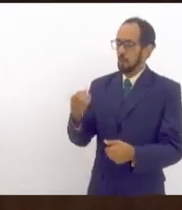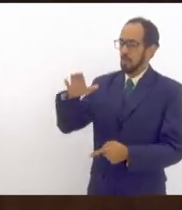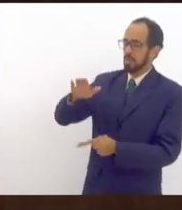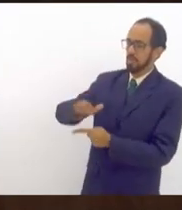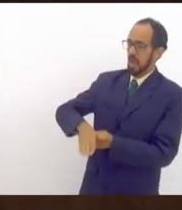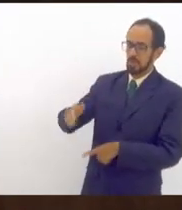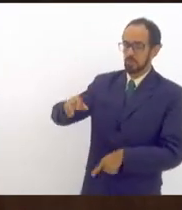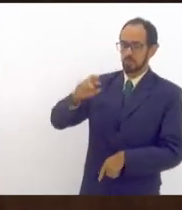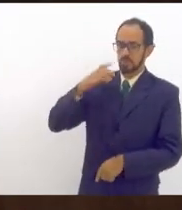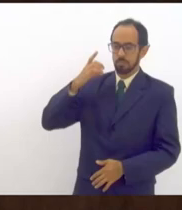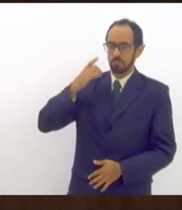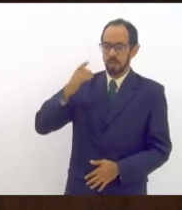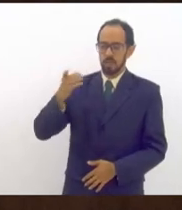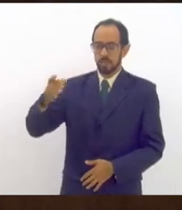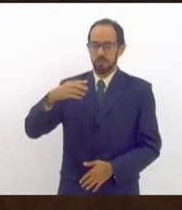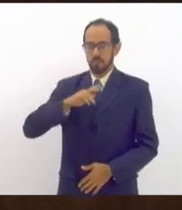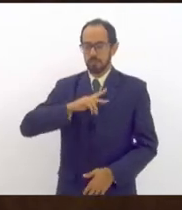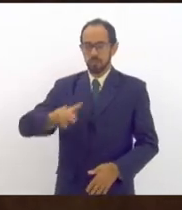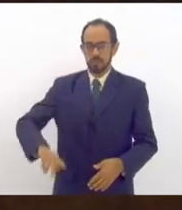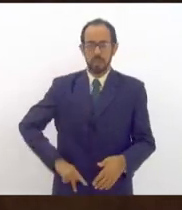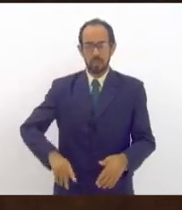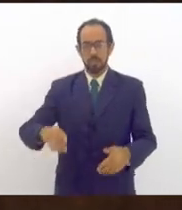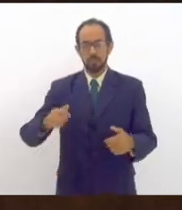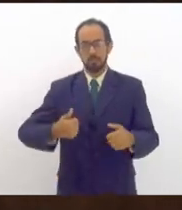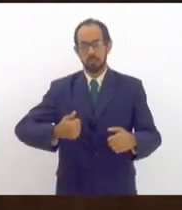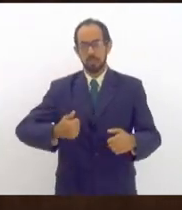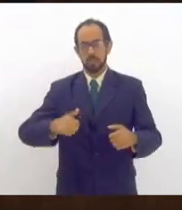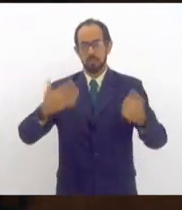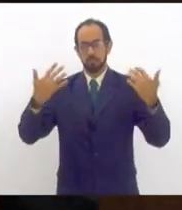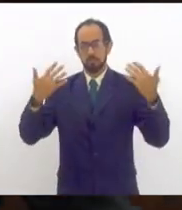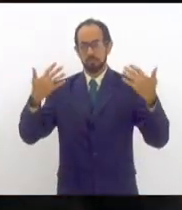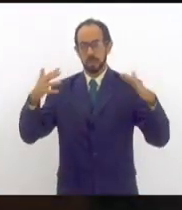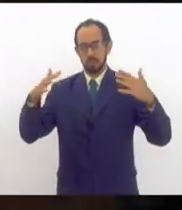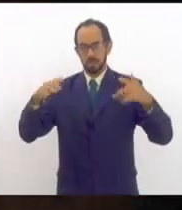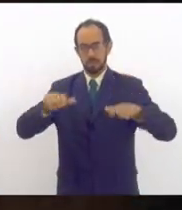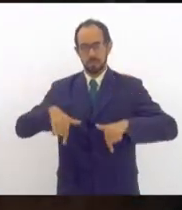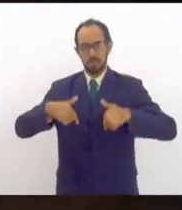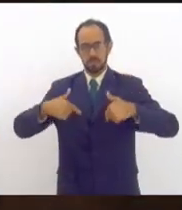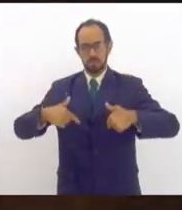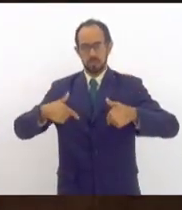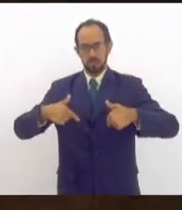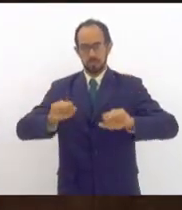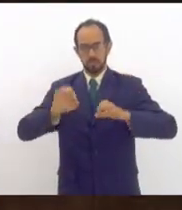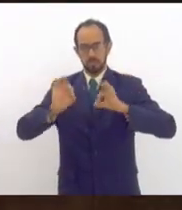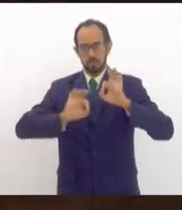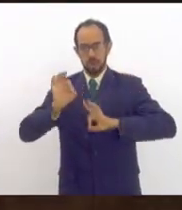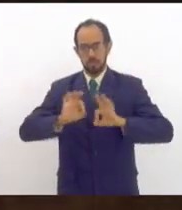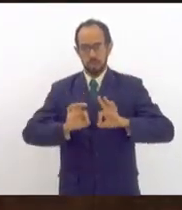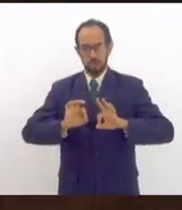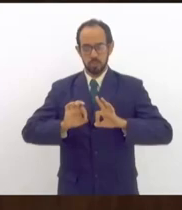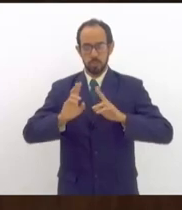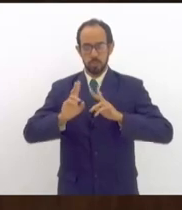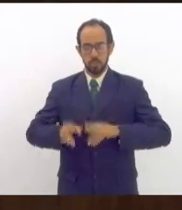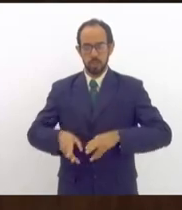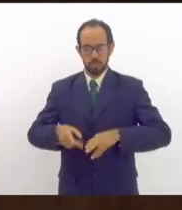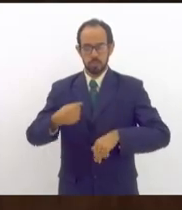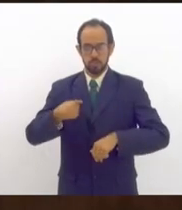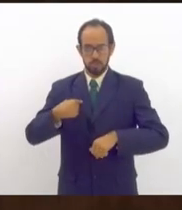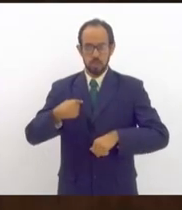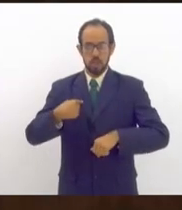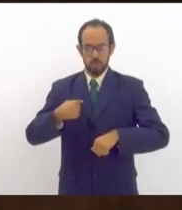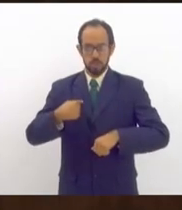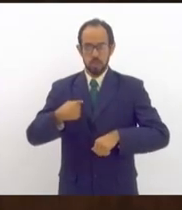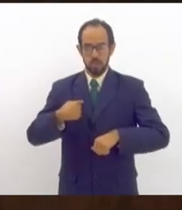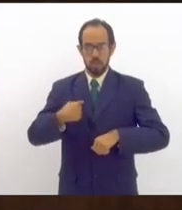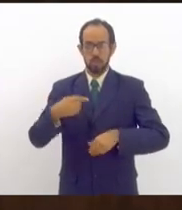deputada presidenta queria parabenizar a iniciativa do projeto ainda que eu tenha pego